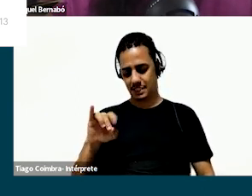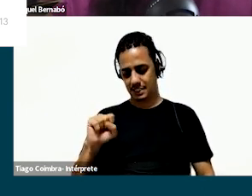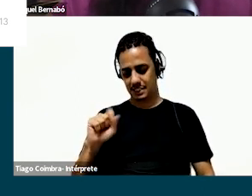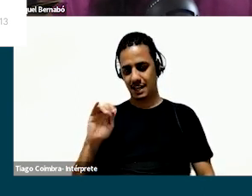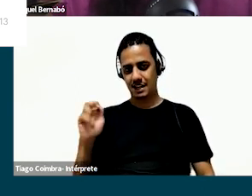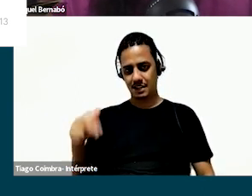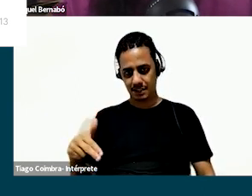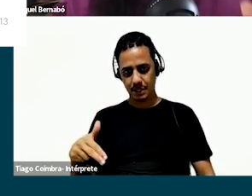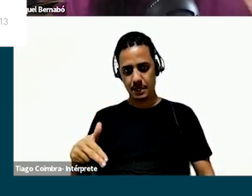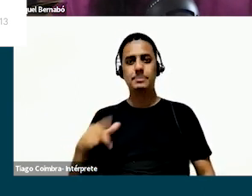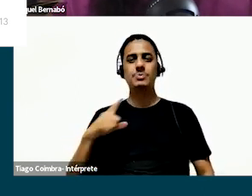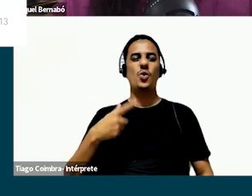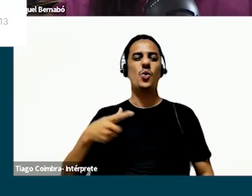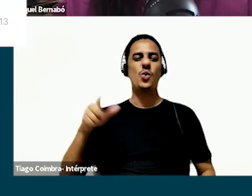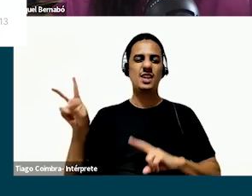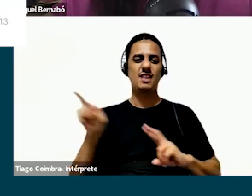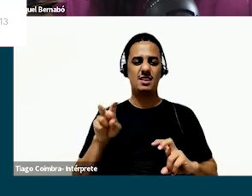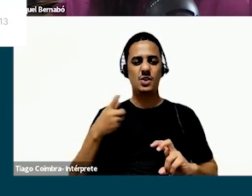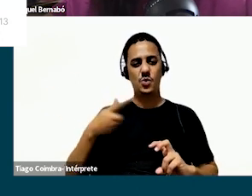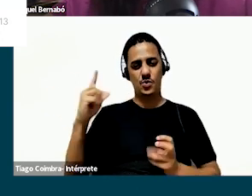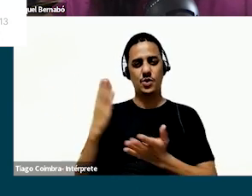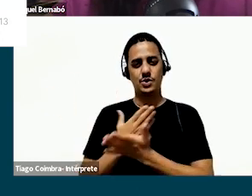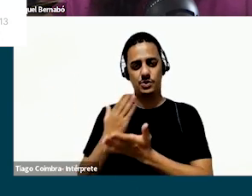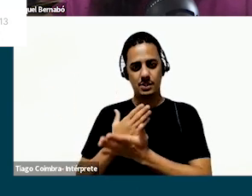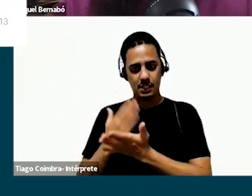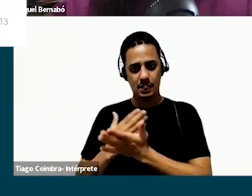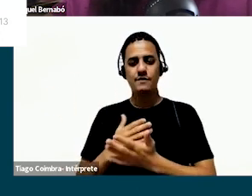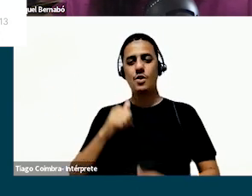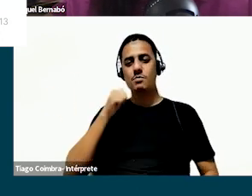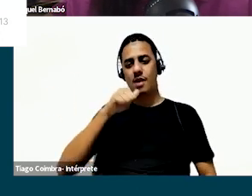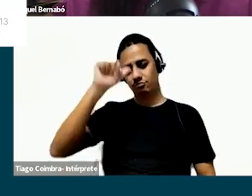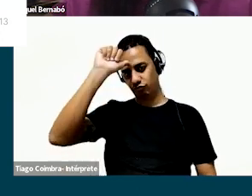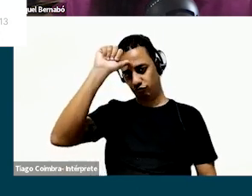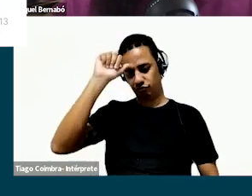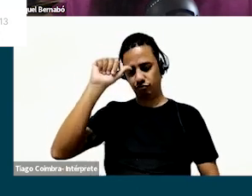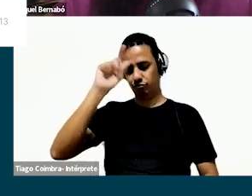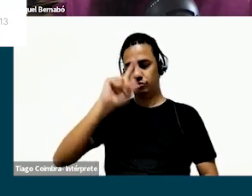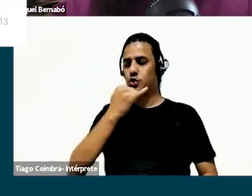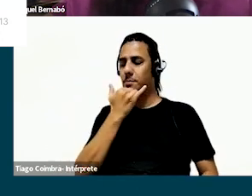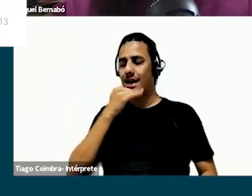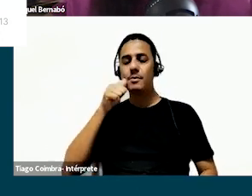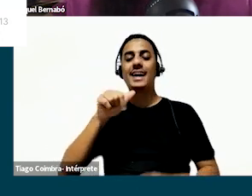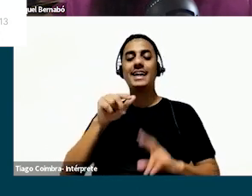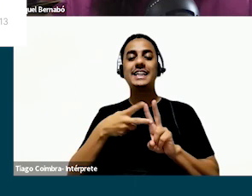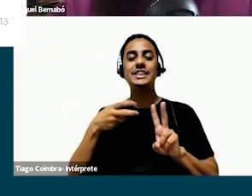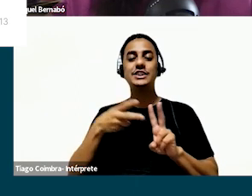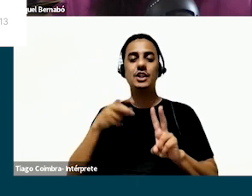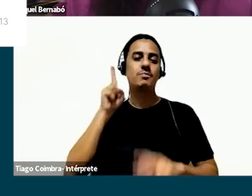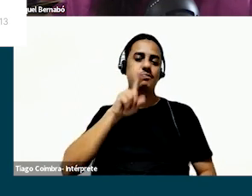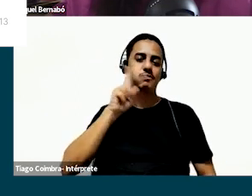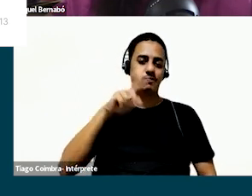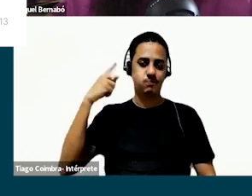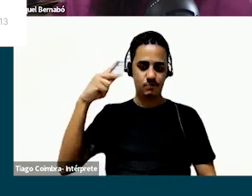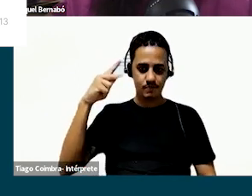a frase, especificamente, na verdade, é uma citação de um outro livro, que chama Ceremony, que é de uma autora indígena norte-americana,